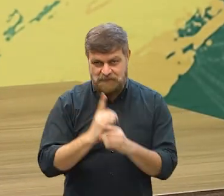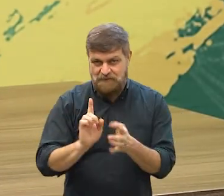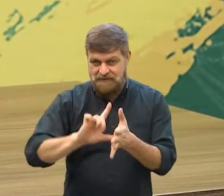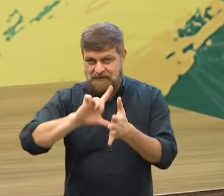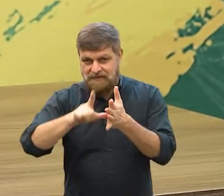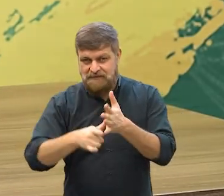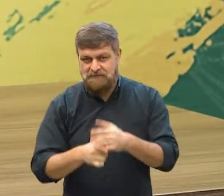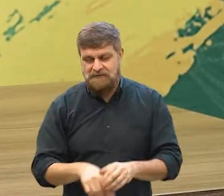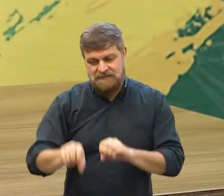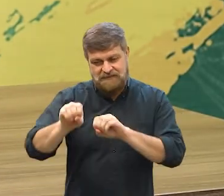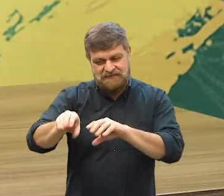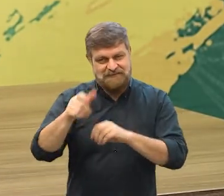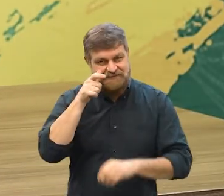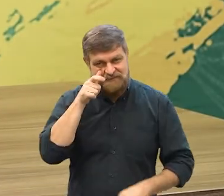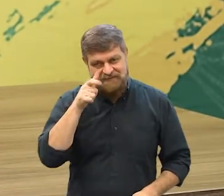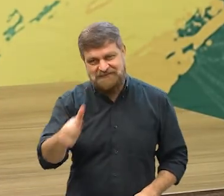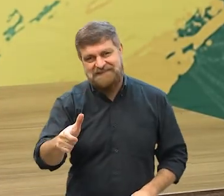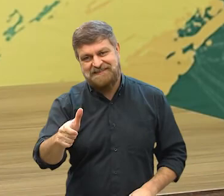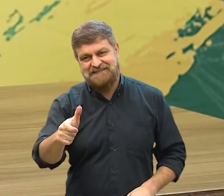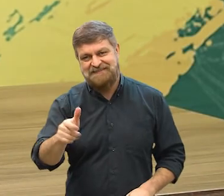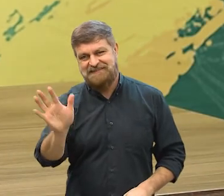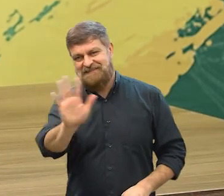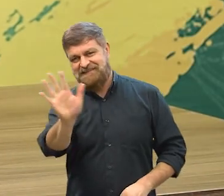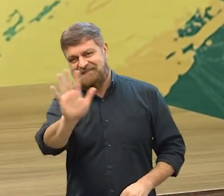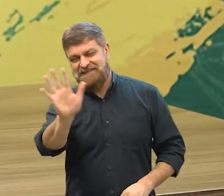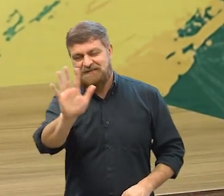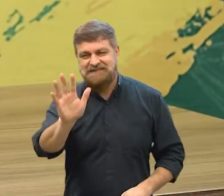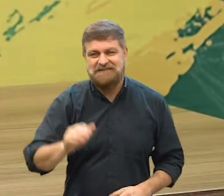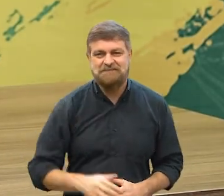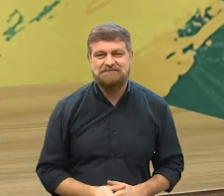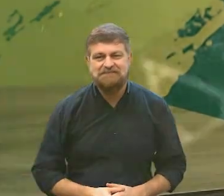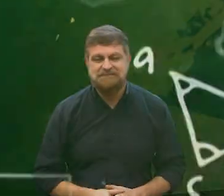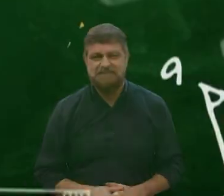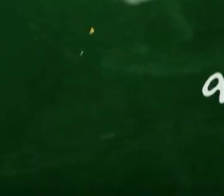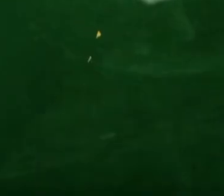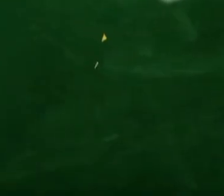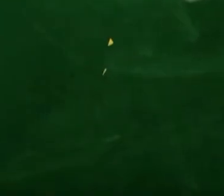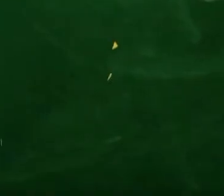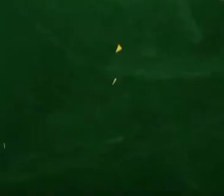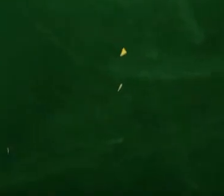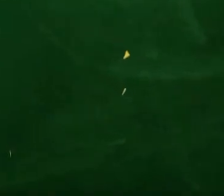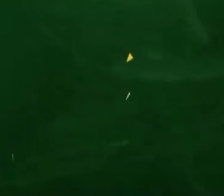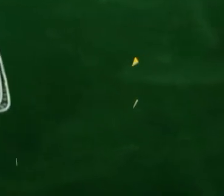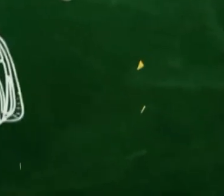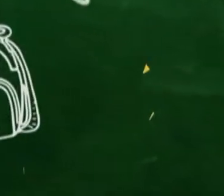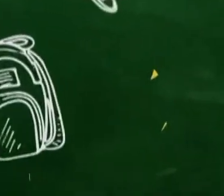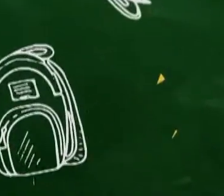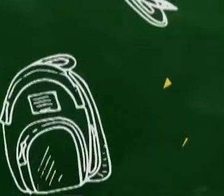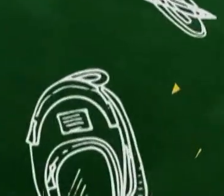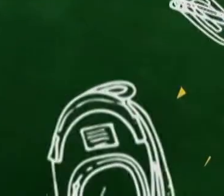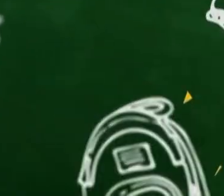até a próxima oportunidade aqui no quadro de hoje na educação tchau valeu e